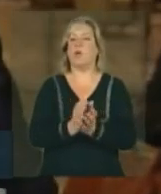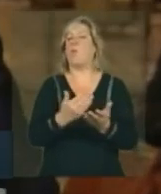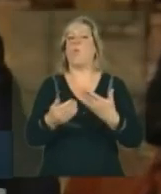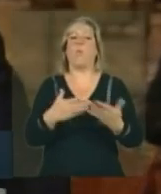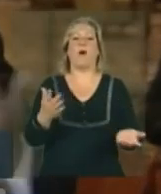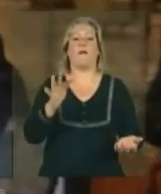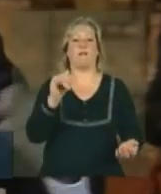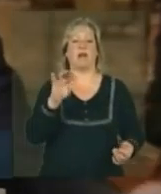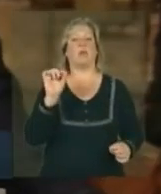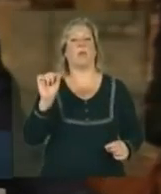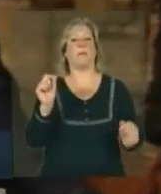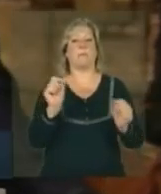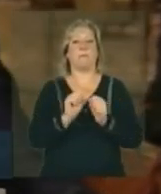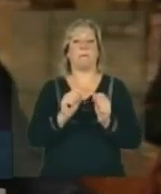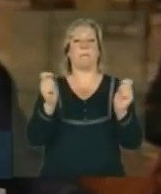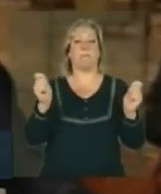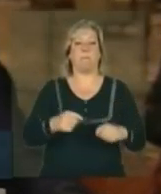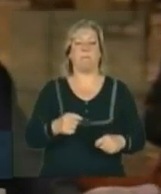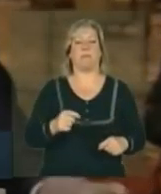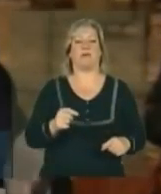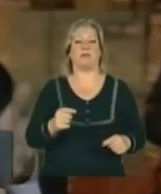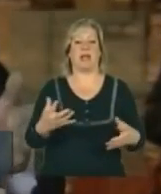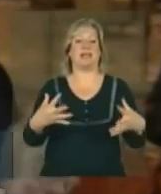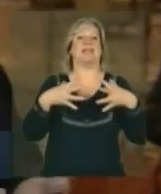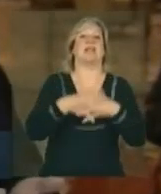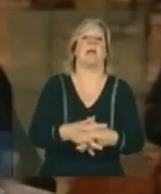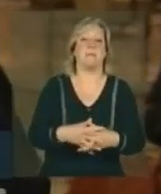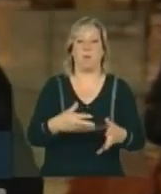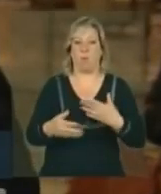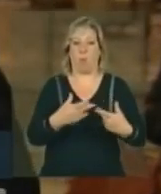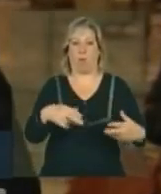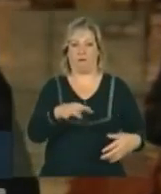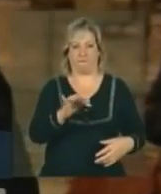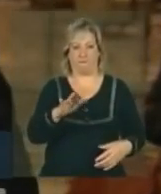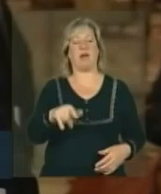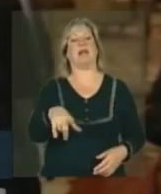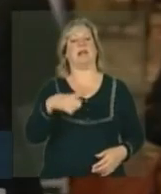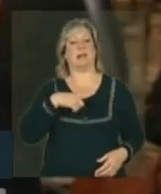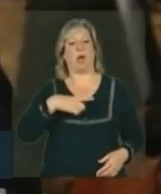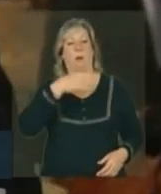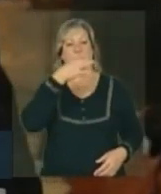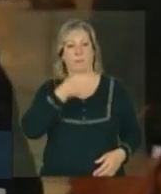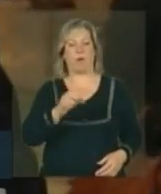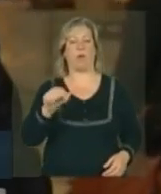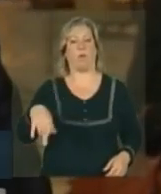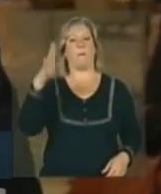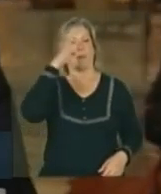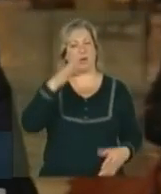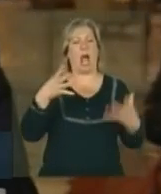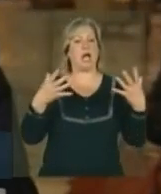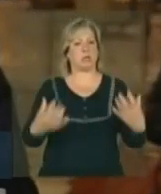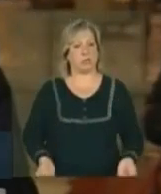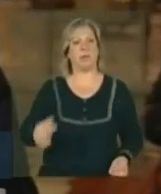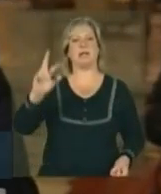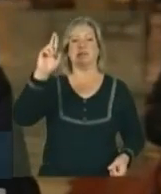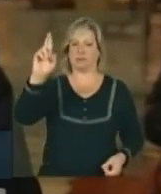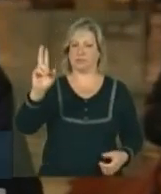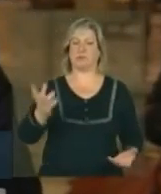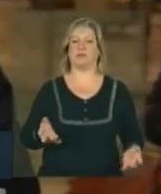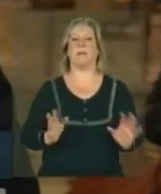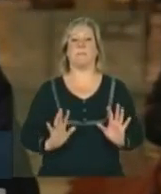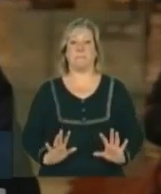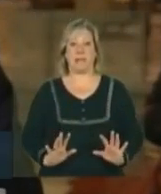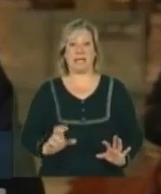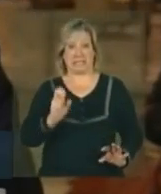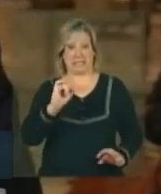que produza algum prejuízo à FIFA, na proposta está claro que o Brasil assumirá essa responsabilidade.